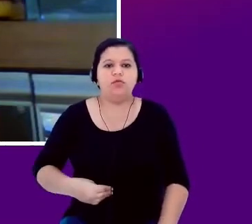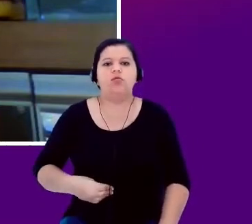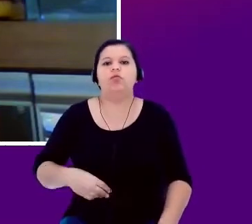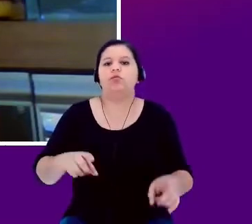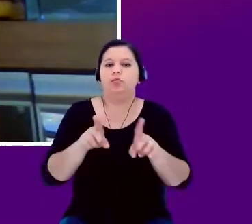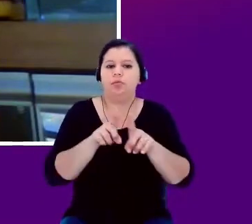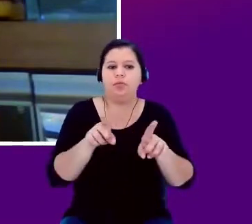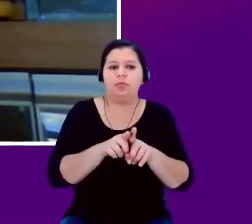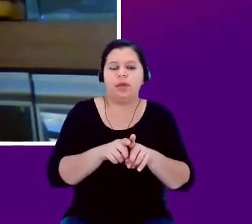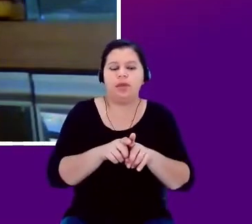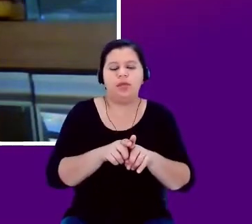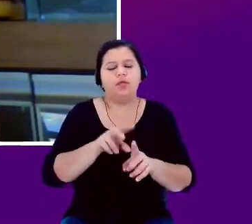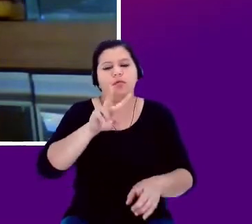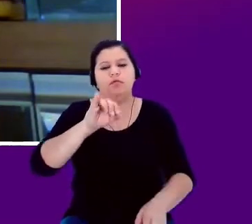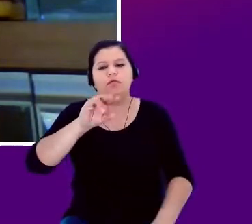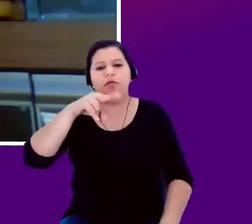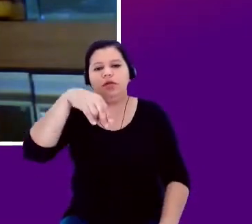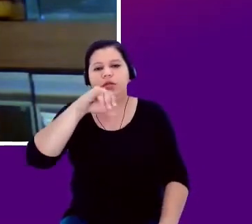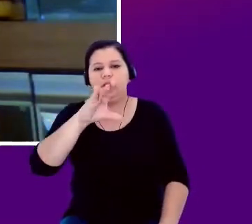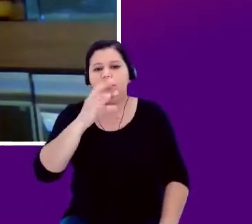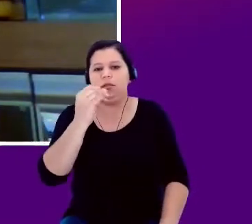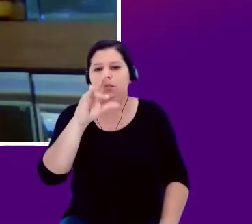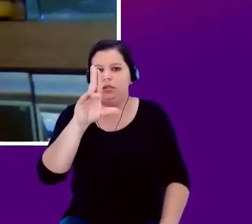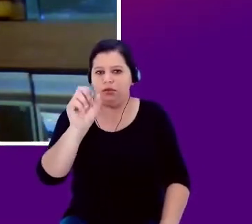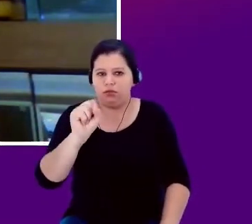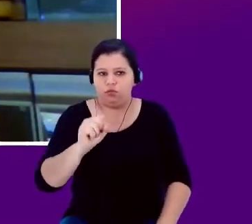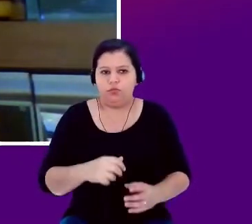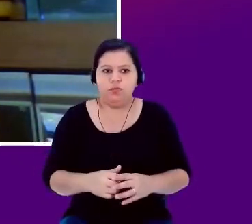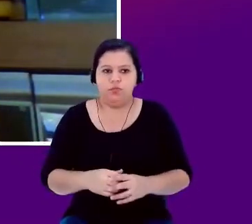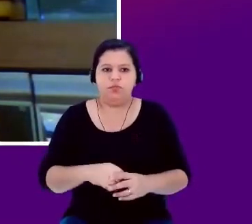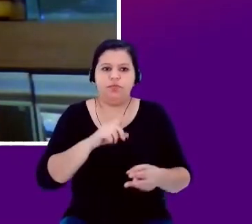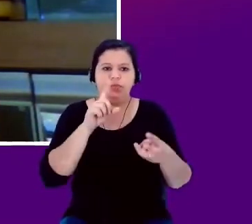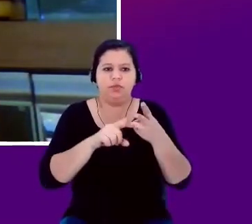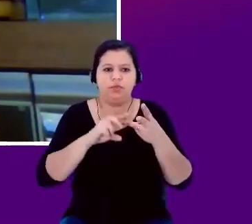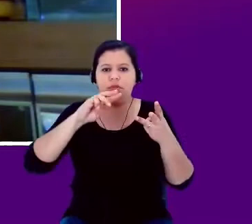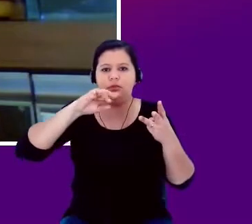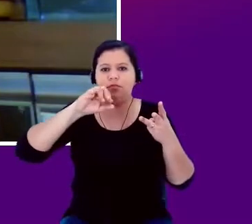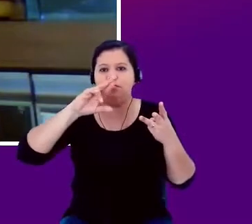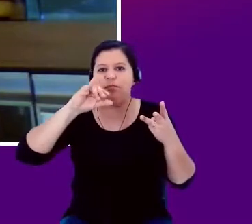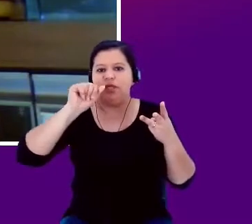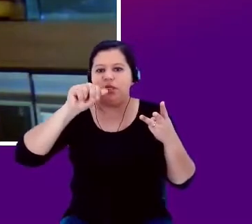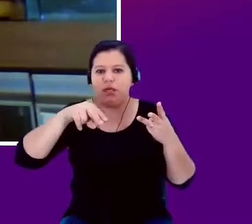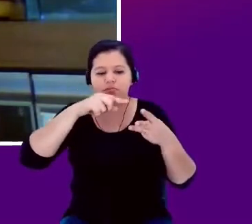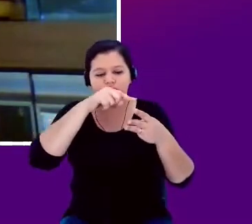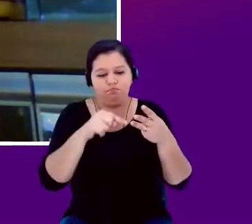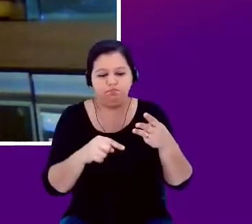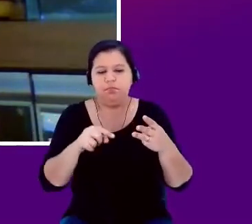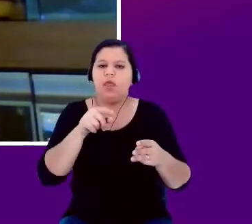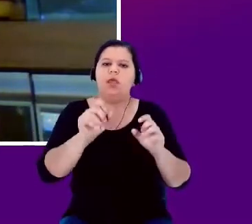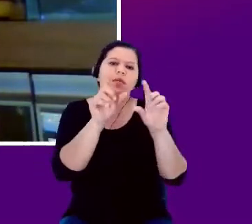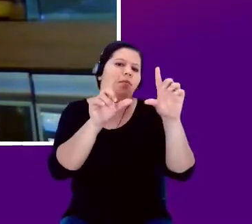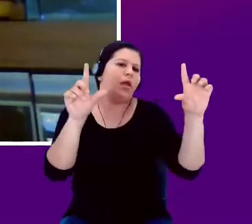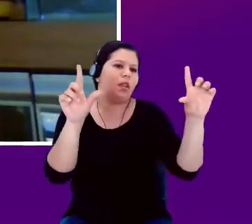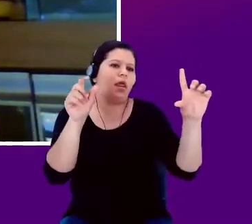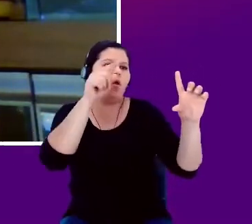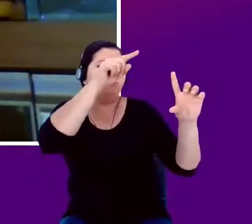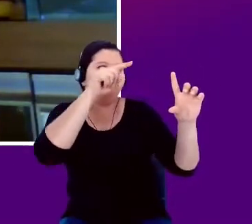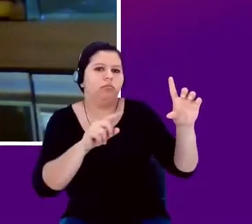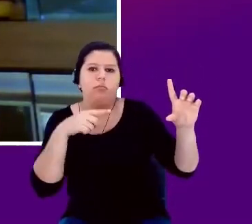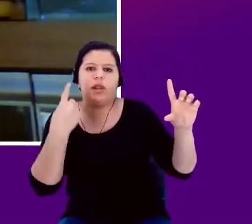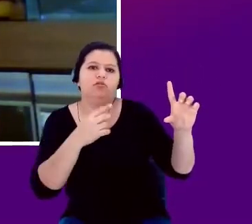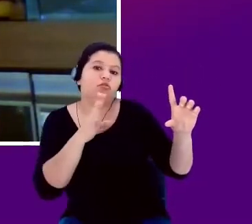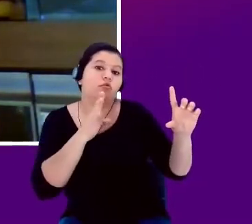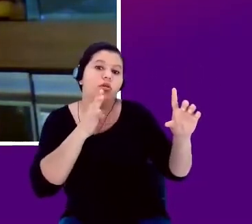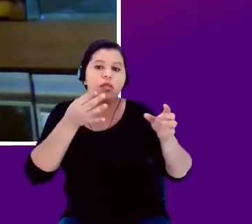doutor Vinícius Brandi. O painel foi estruturado para que pudéssemos ter a perspectiva do Judiciário, da SUSEP e da